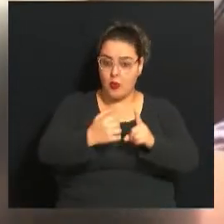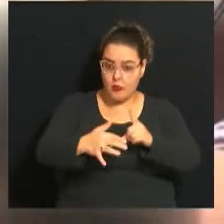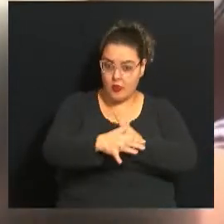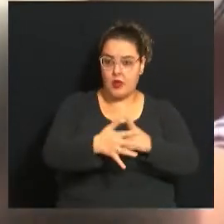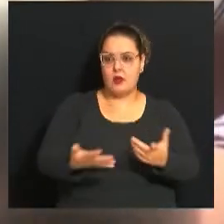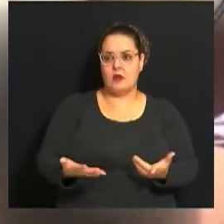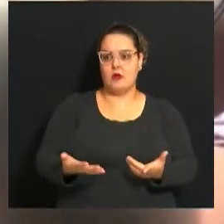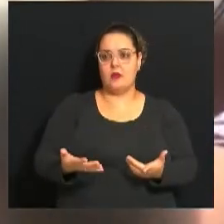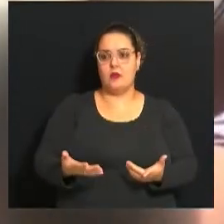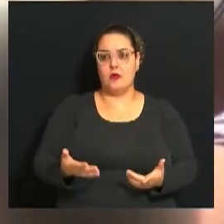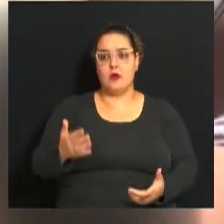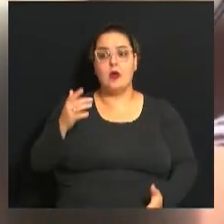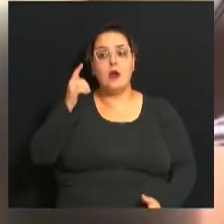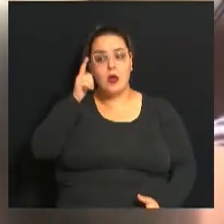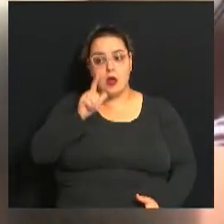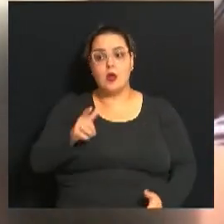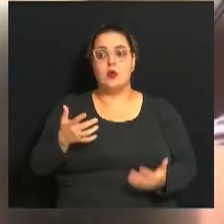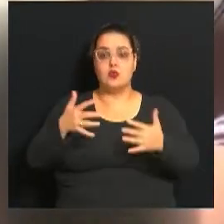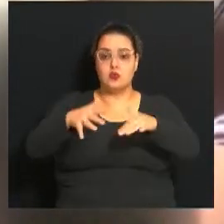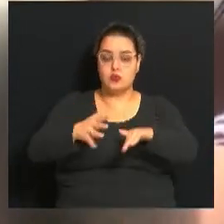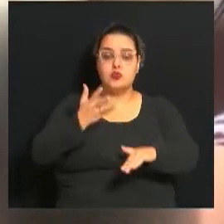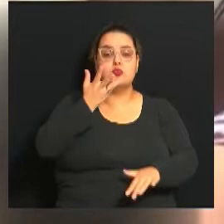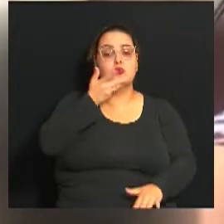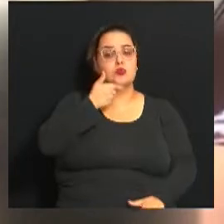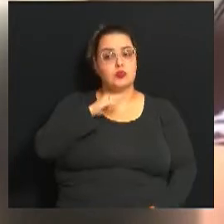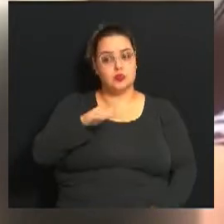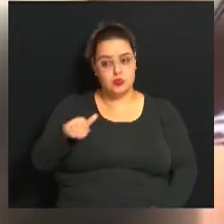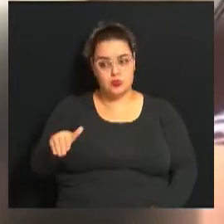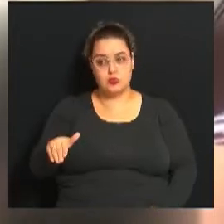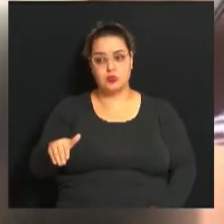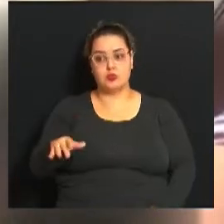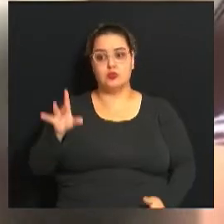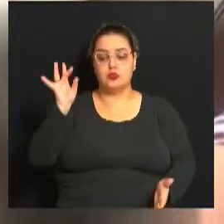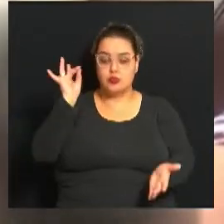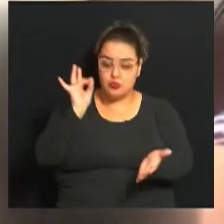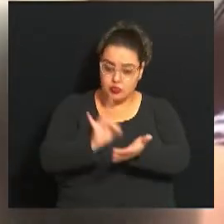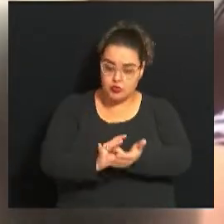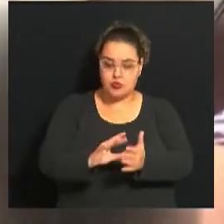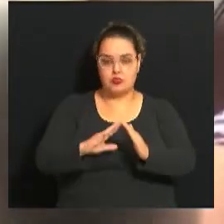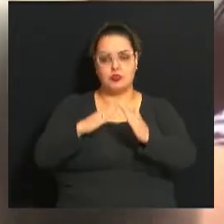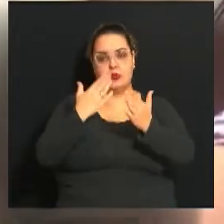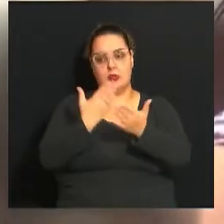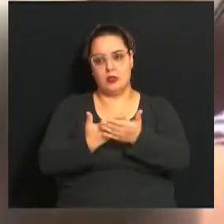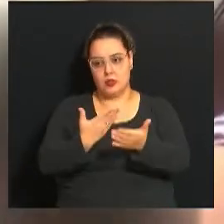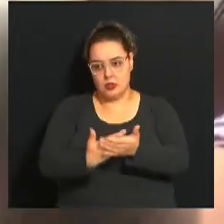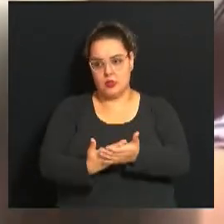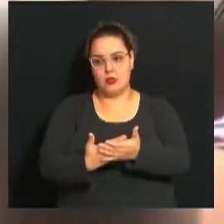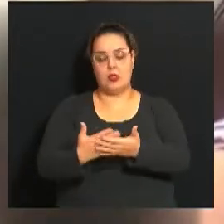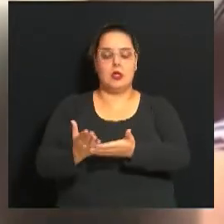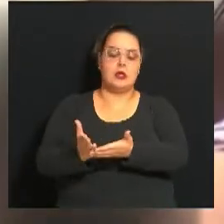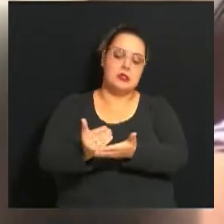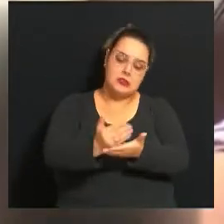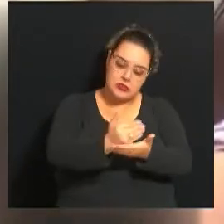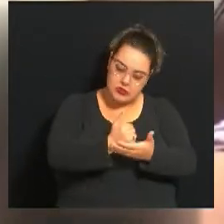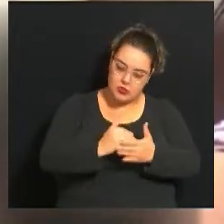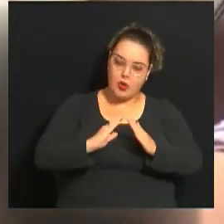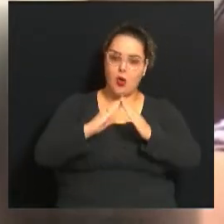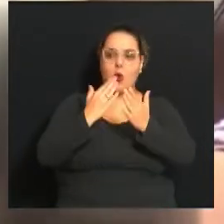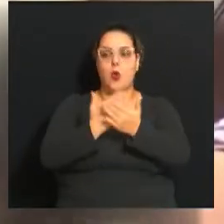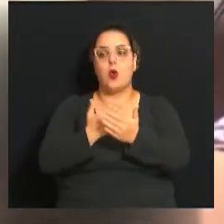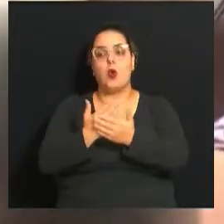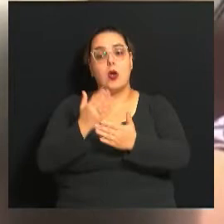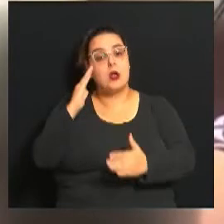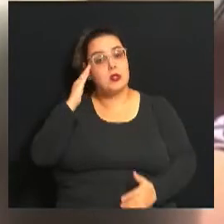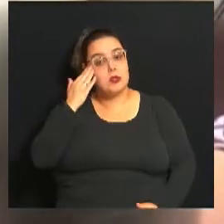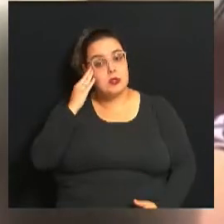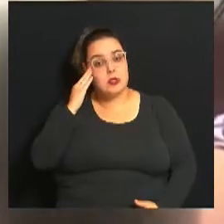conseguir incluir essa criança de fato numa escola, ele ser acolhido nessa escola, ele ser entendido nessa escola. Não